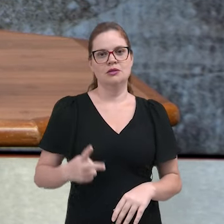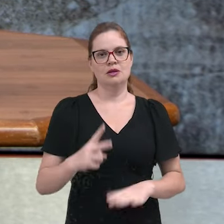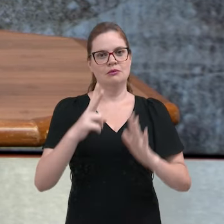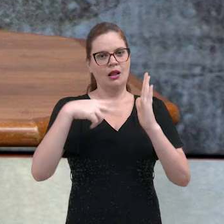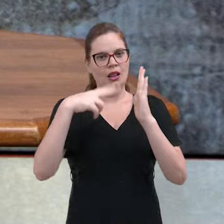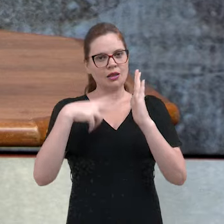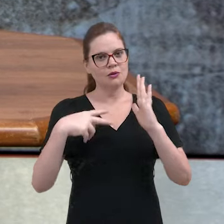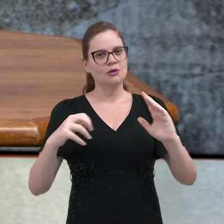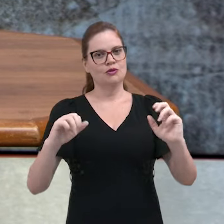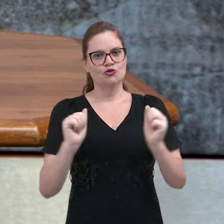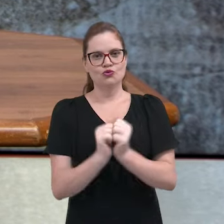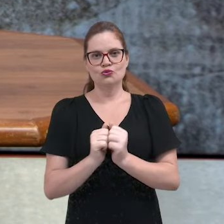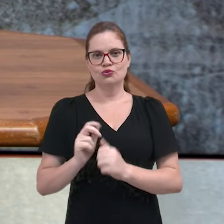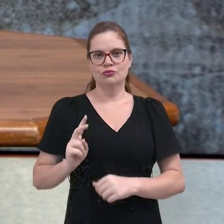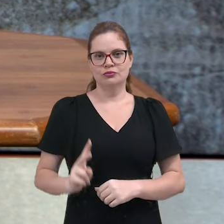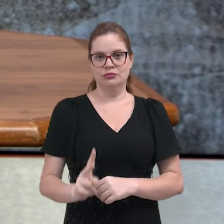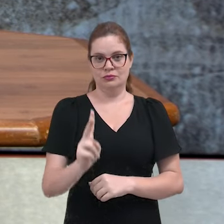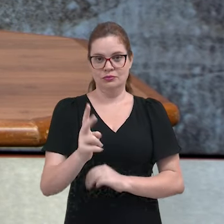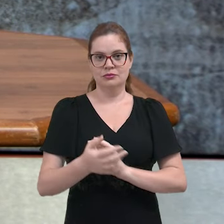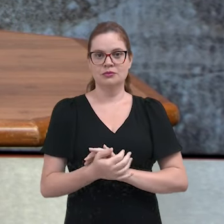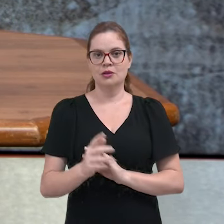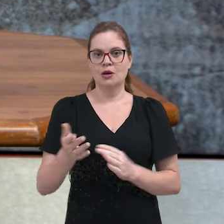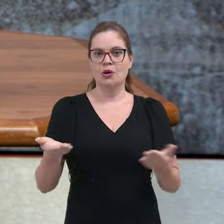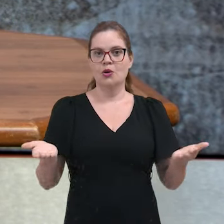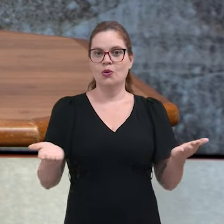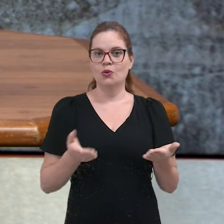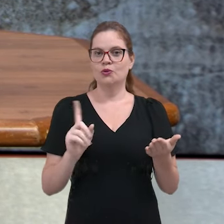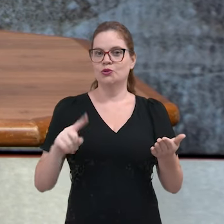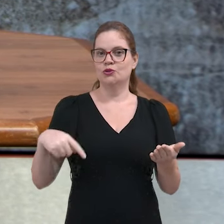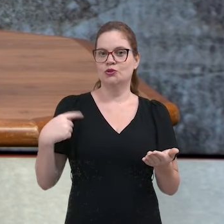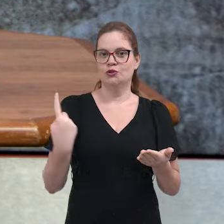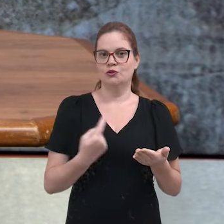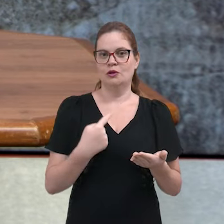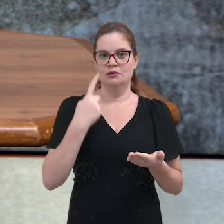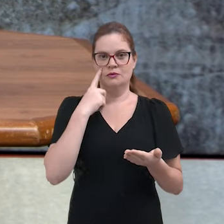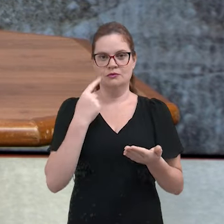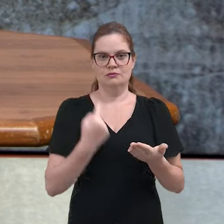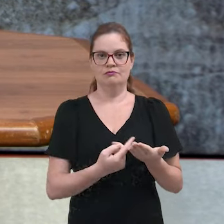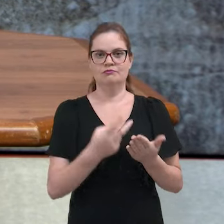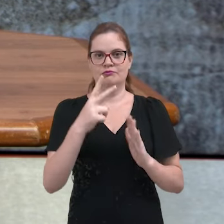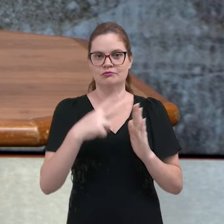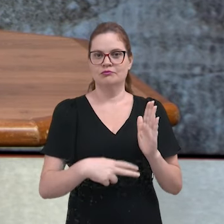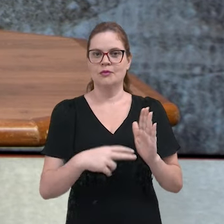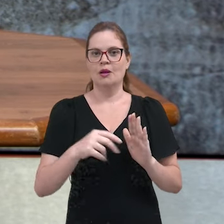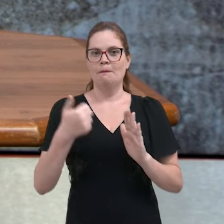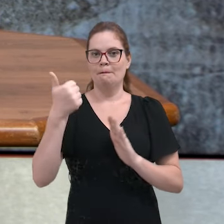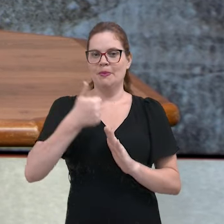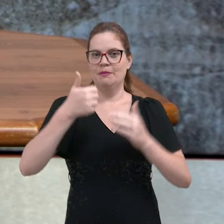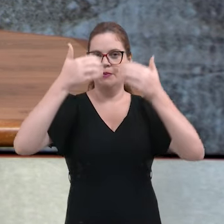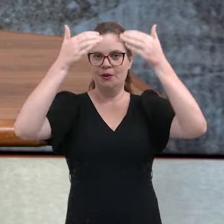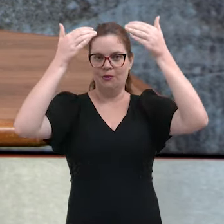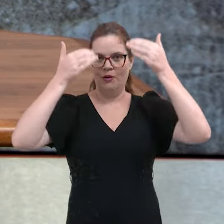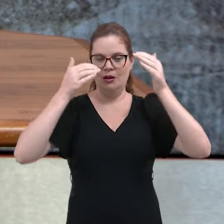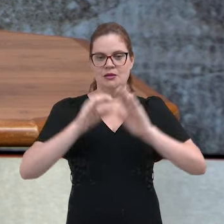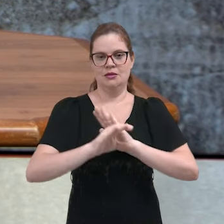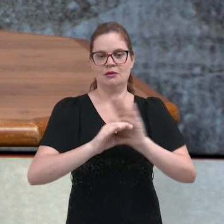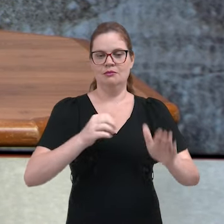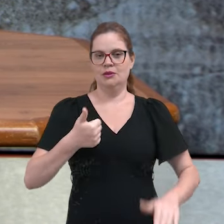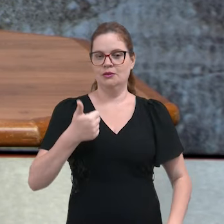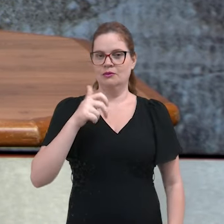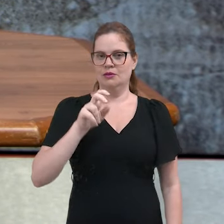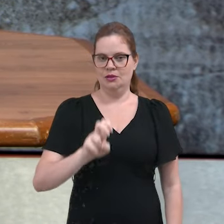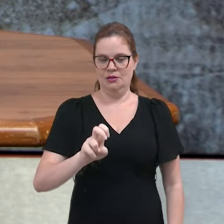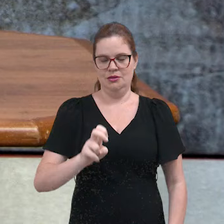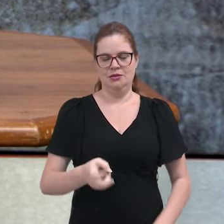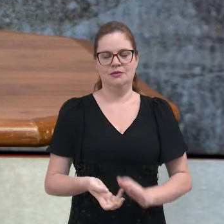leitura juntos e estamos hoje no capítulo 15 do livro de 1 Reis.